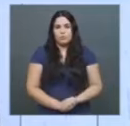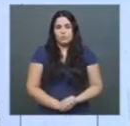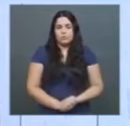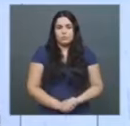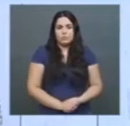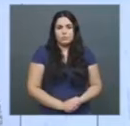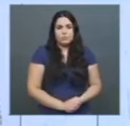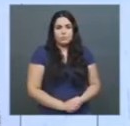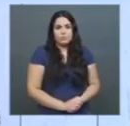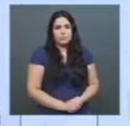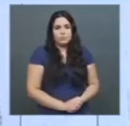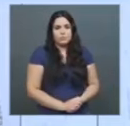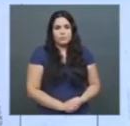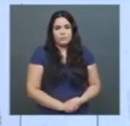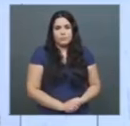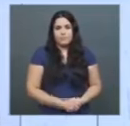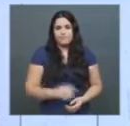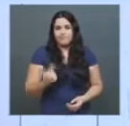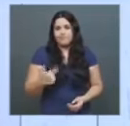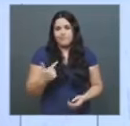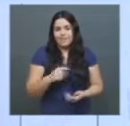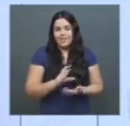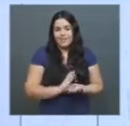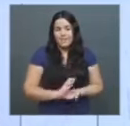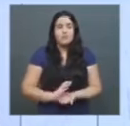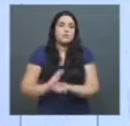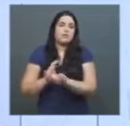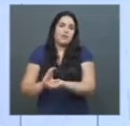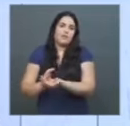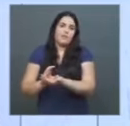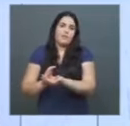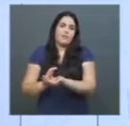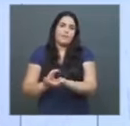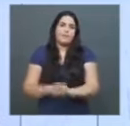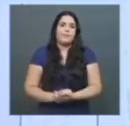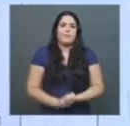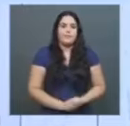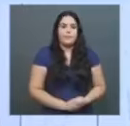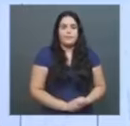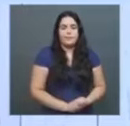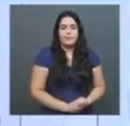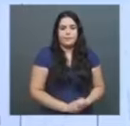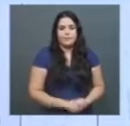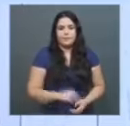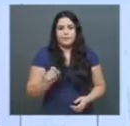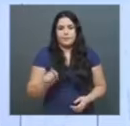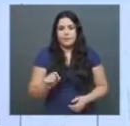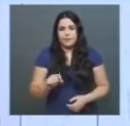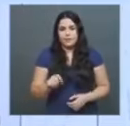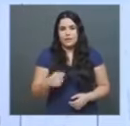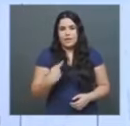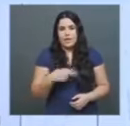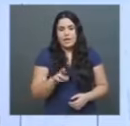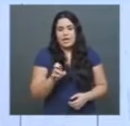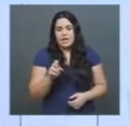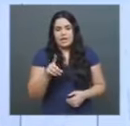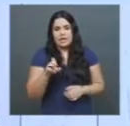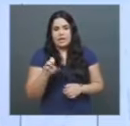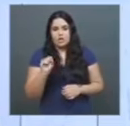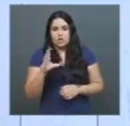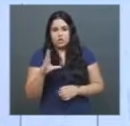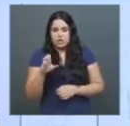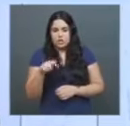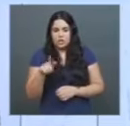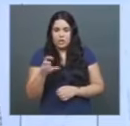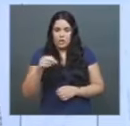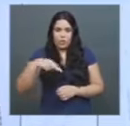realmente tem tido investimento nessa questão, que é a questão da rede cegonha, né, ou do